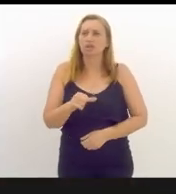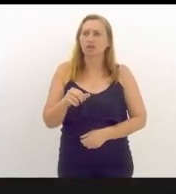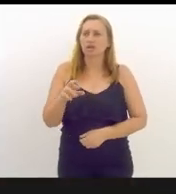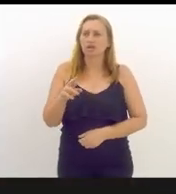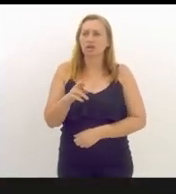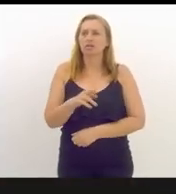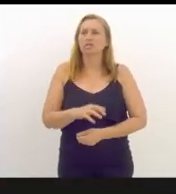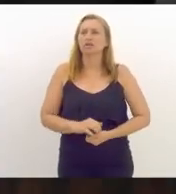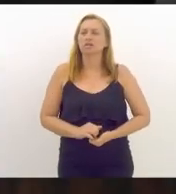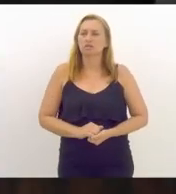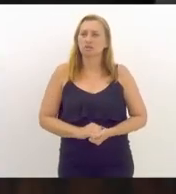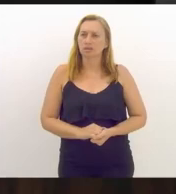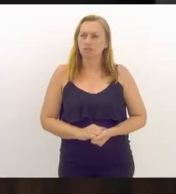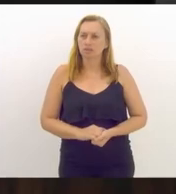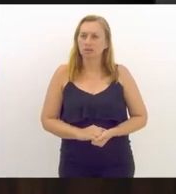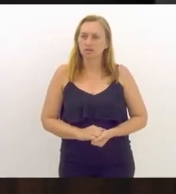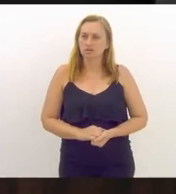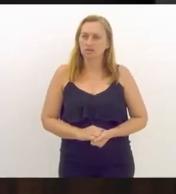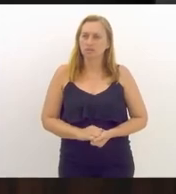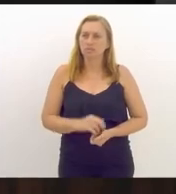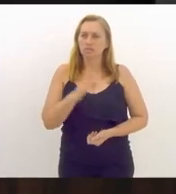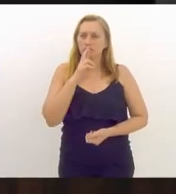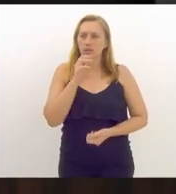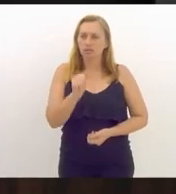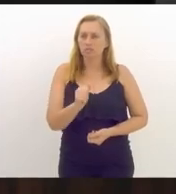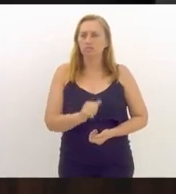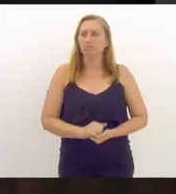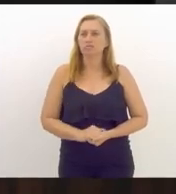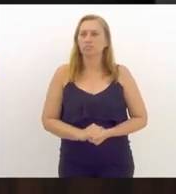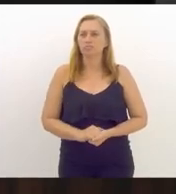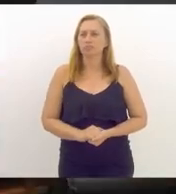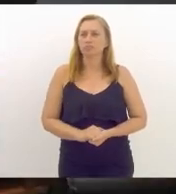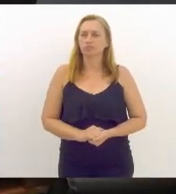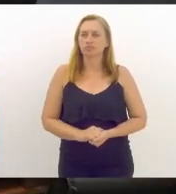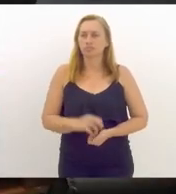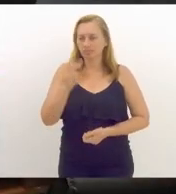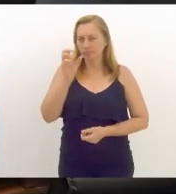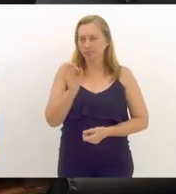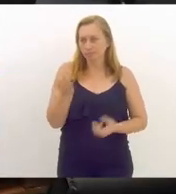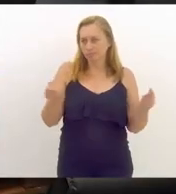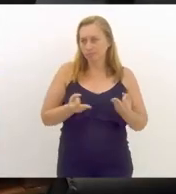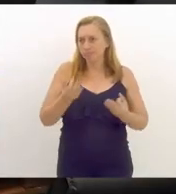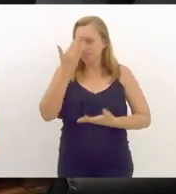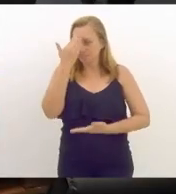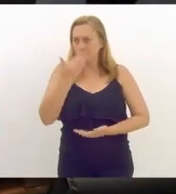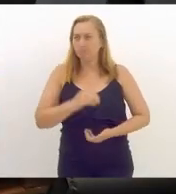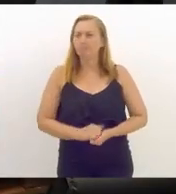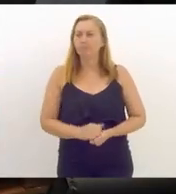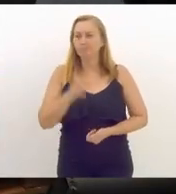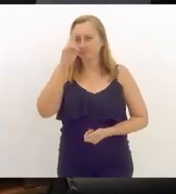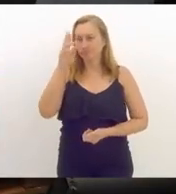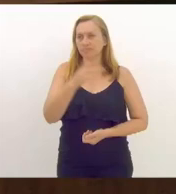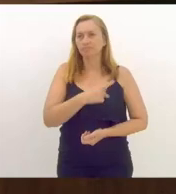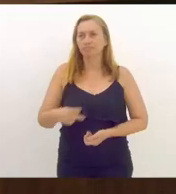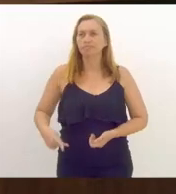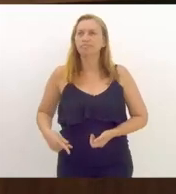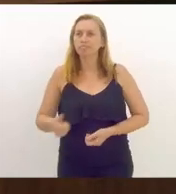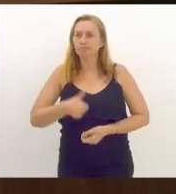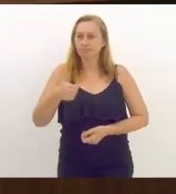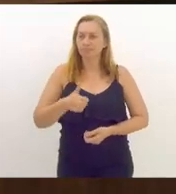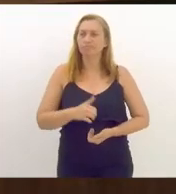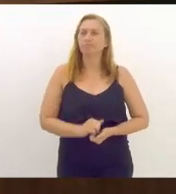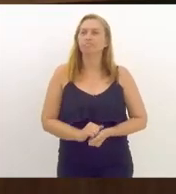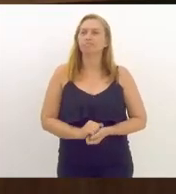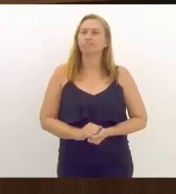o deputado Rodrigo Amorim senhor presidente senhor presidente em primeiro lugar dizer